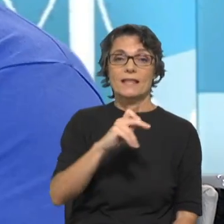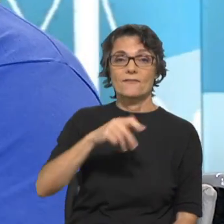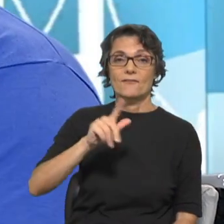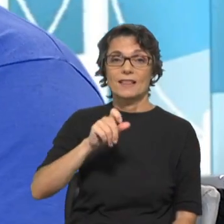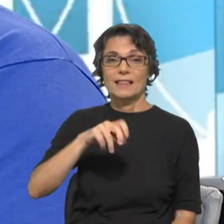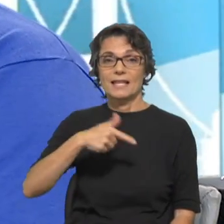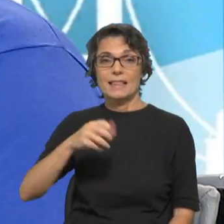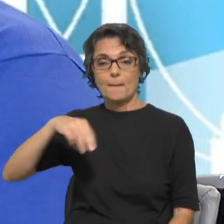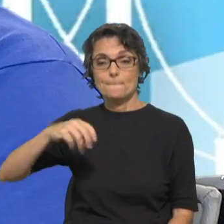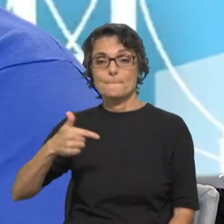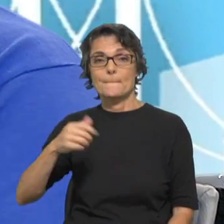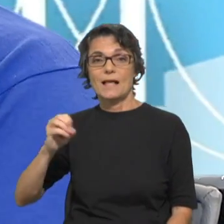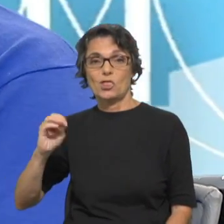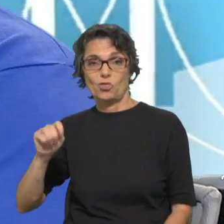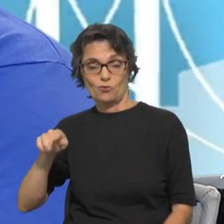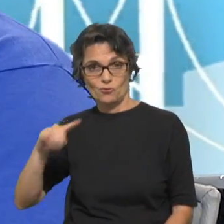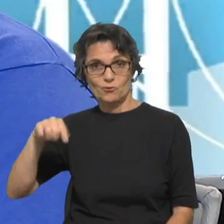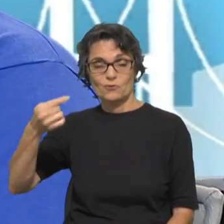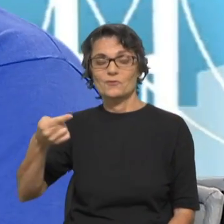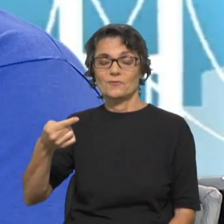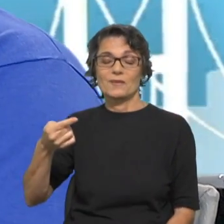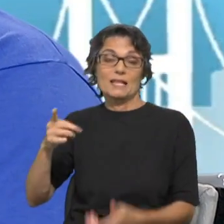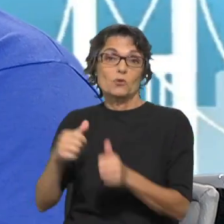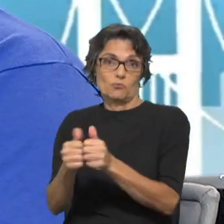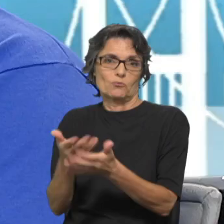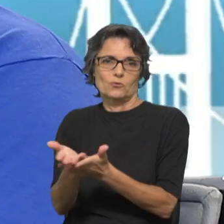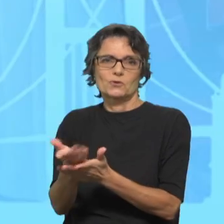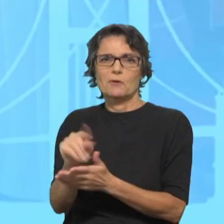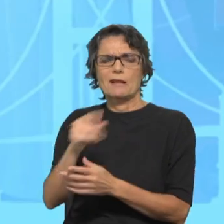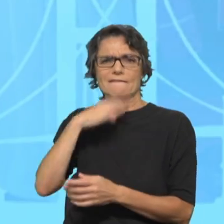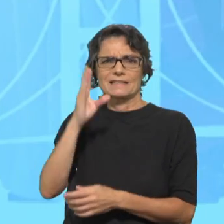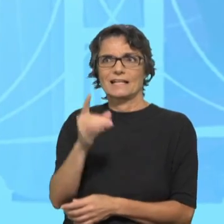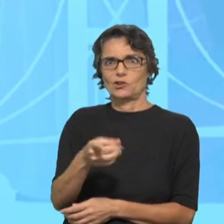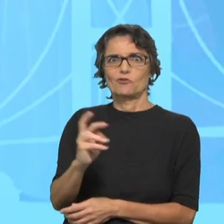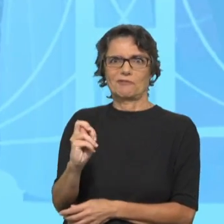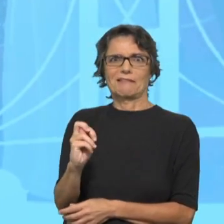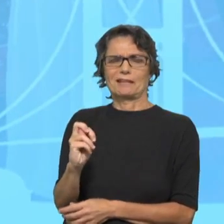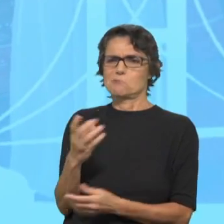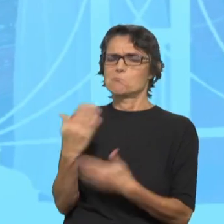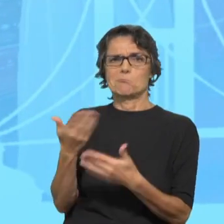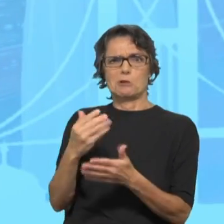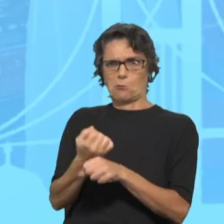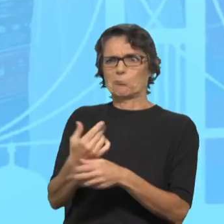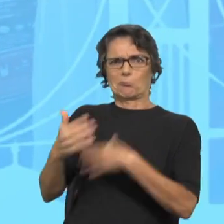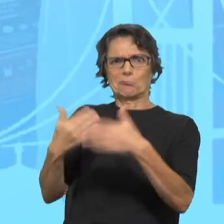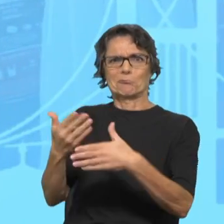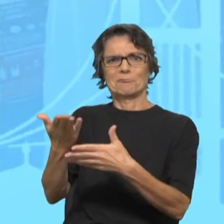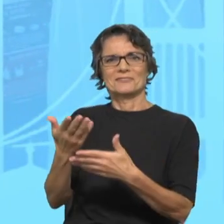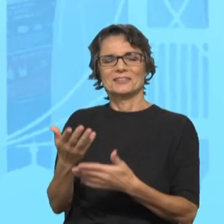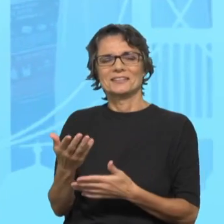inspirador deste movimento e graças a Deus ainda o temos connosco, apesar de seus 93 anos, está muito ativo, muito